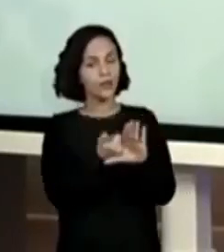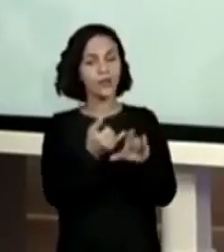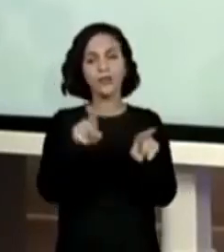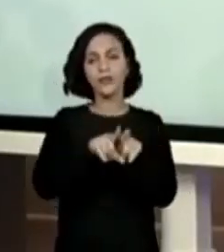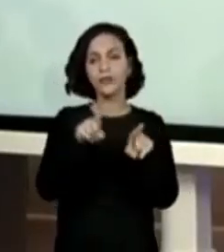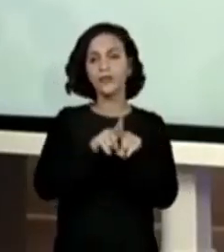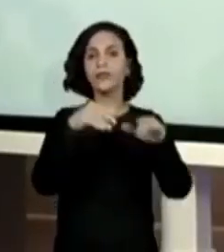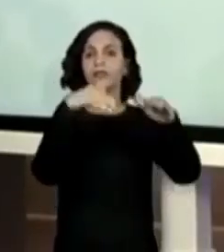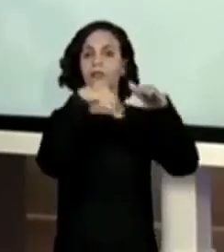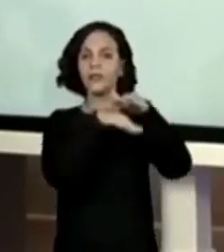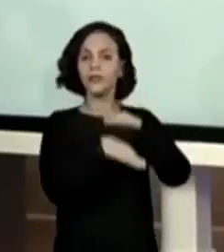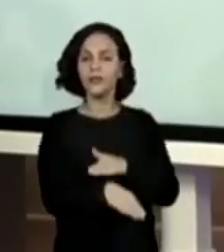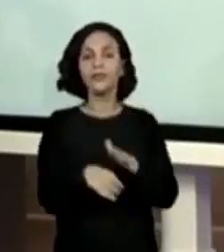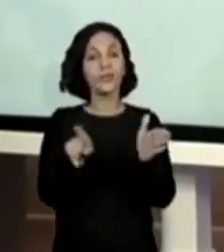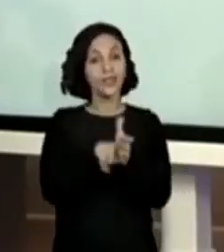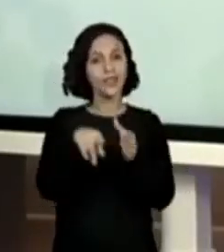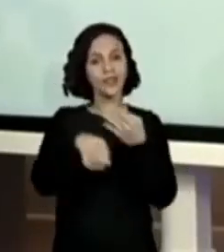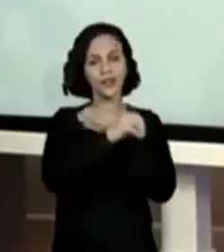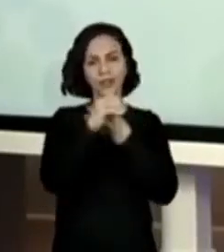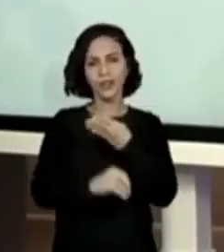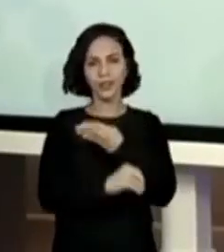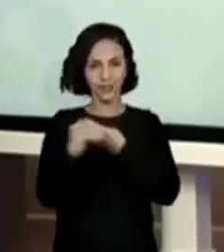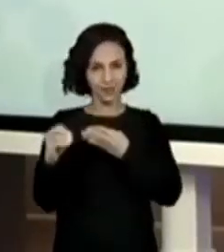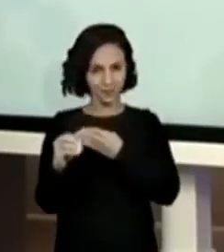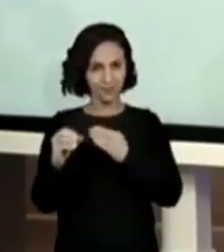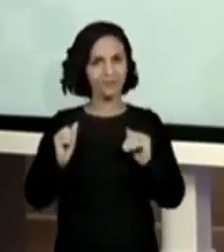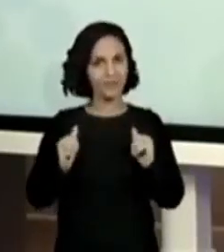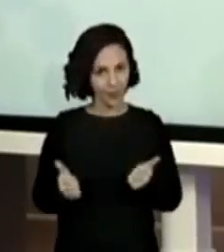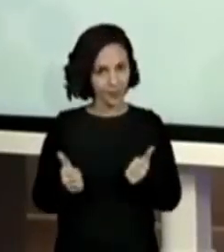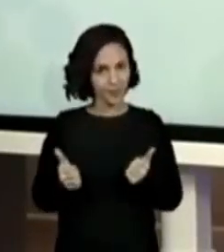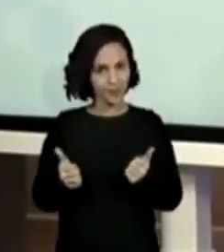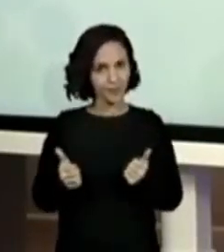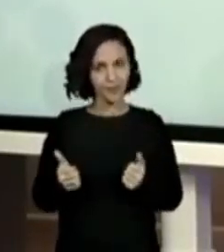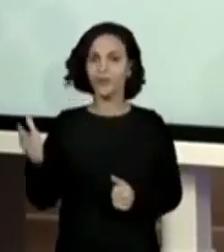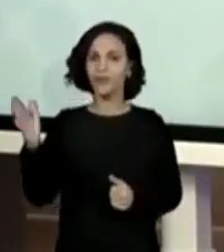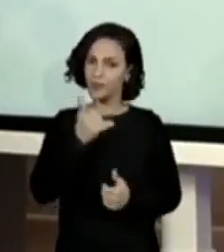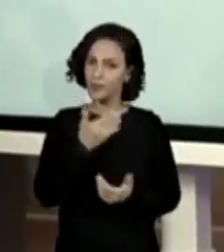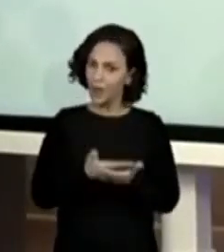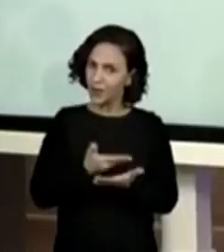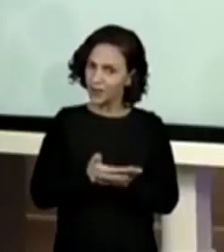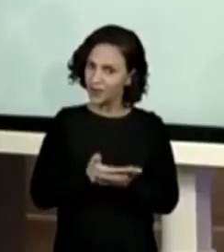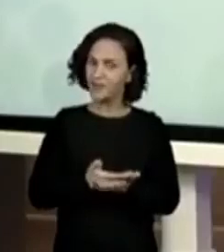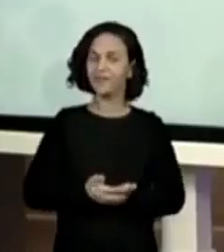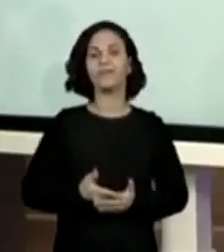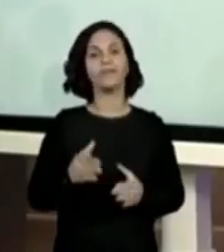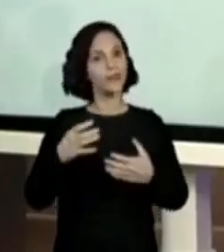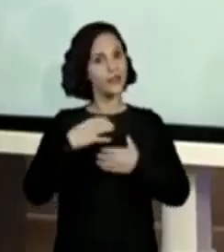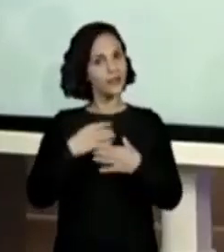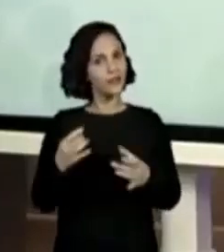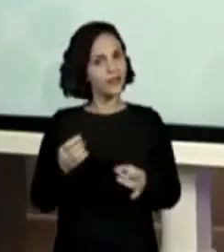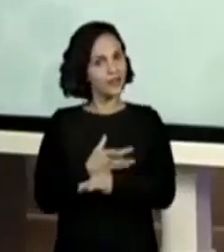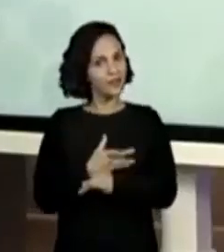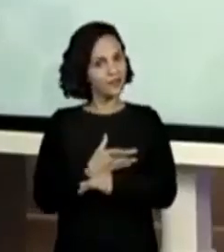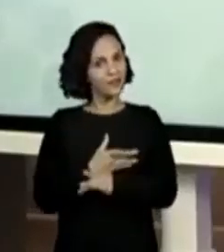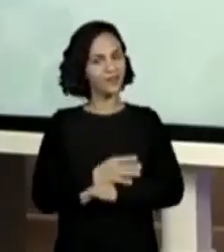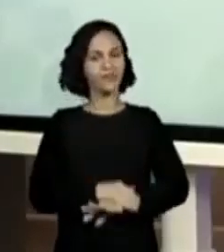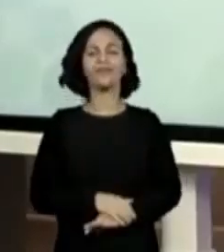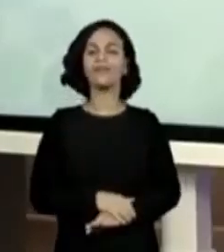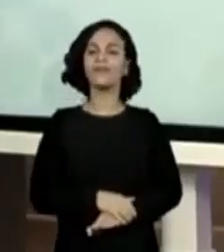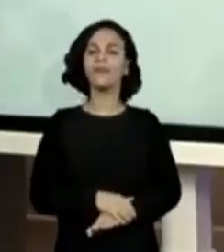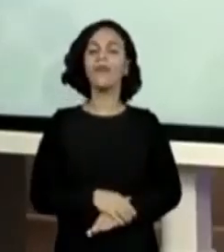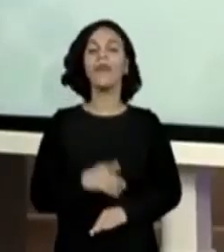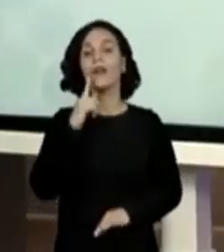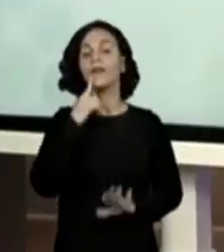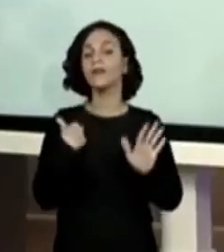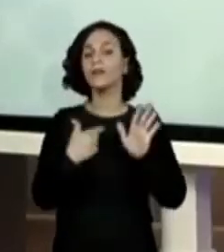no repositório de vídeos do Centro de Mídias, tudo bem? Vamos então para a nossa aula? Preparados? Vou mostrar para vocês